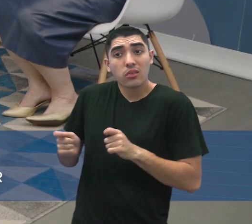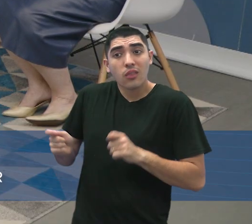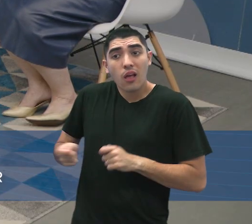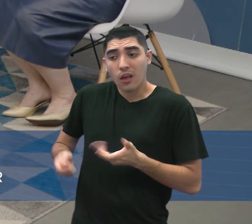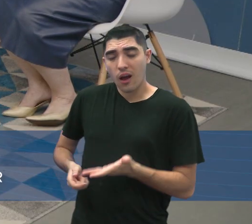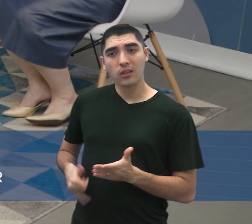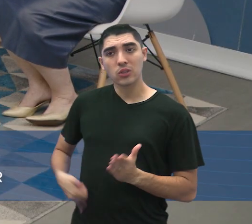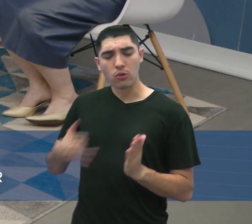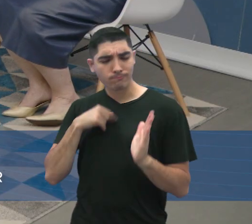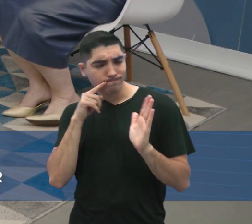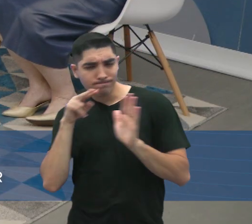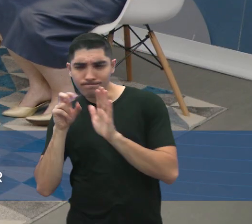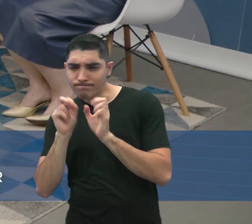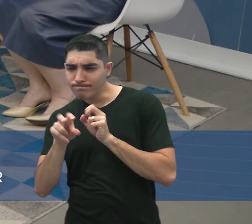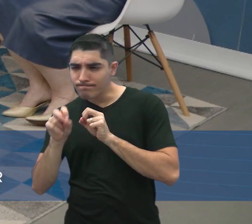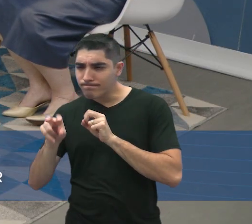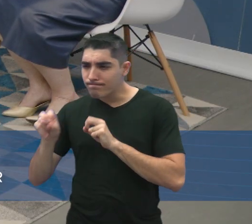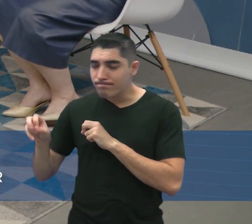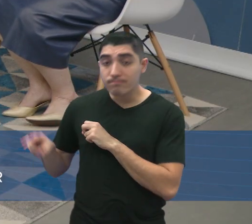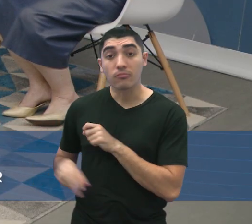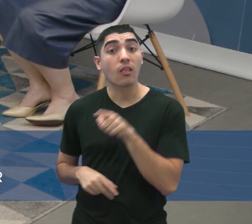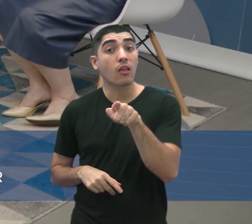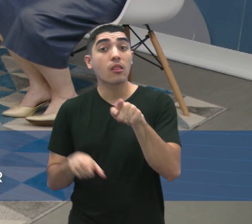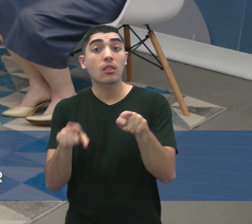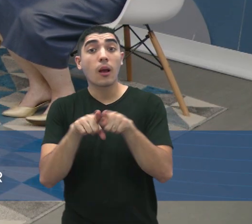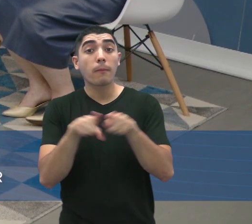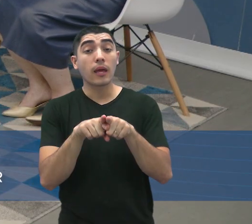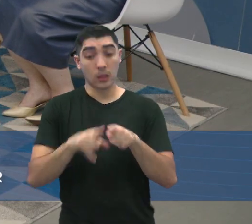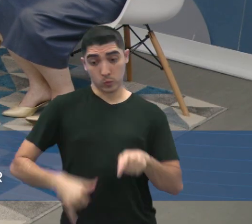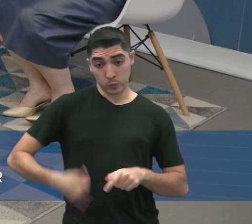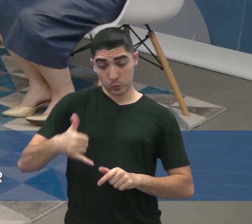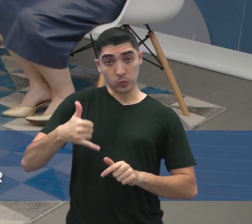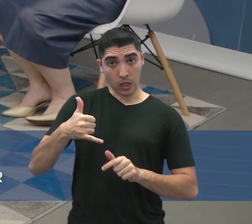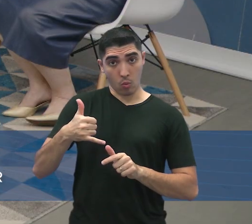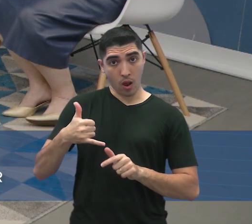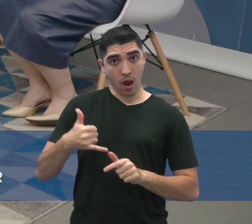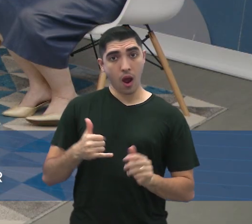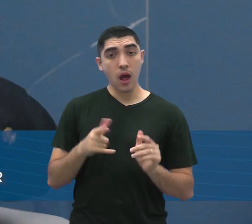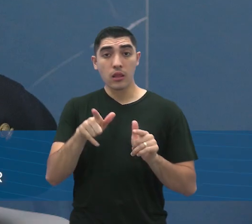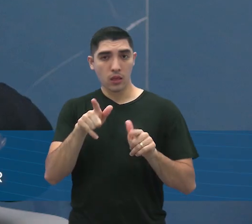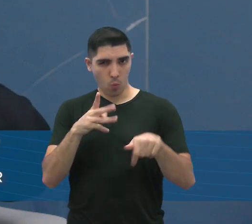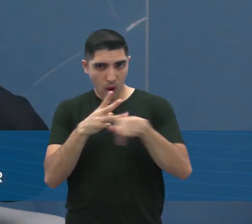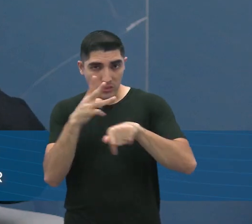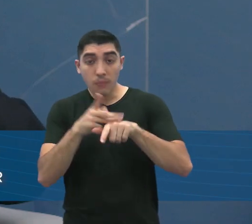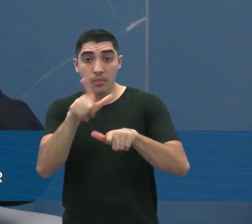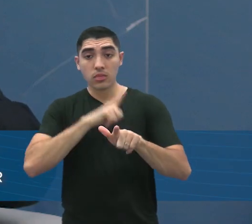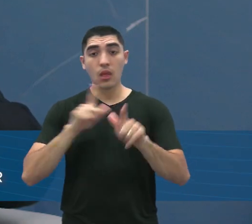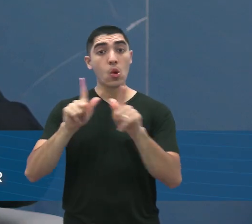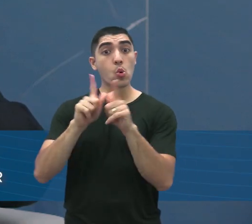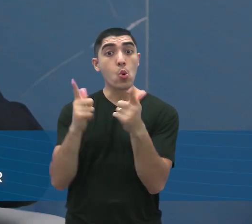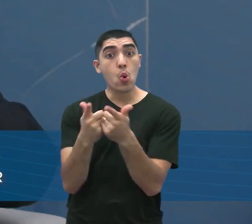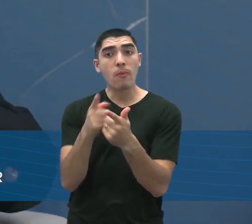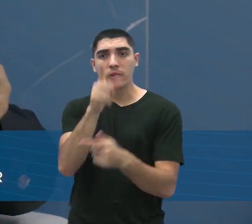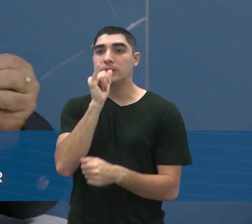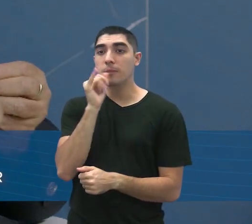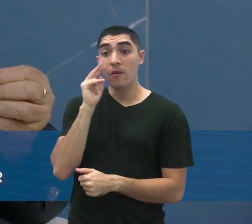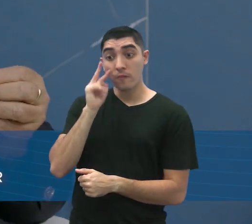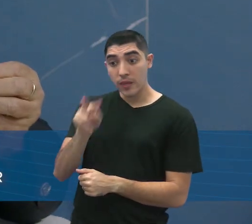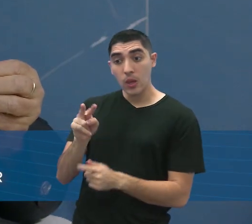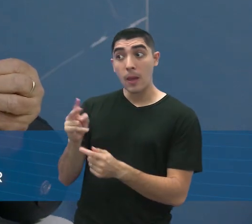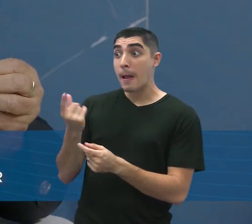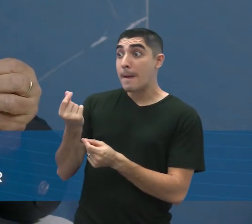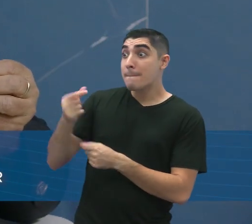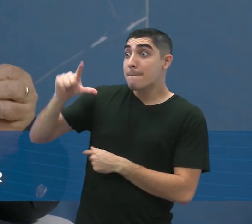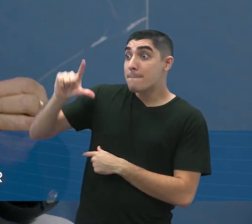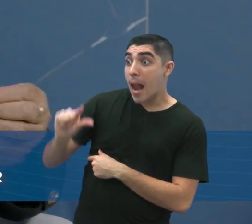ajudar na pesquisa. E você pode criar no celular até grupos que fazem. Ele passa lá e vê alguma coisa que está em promoção, coloca